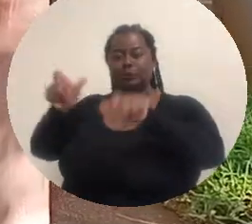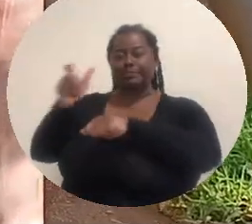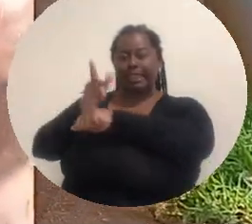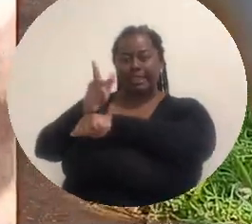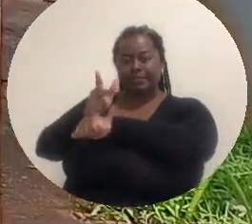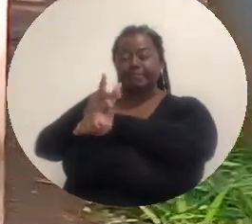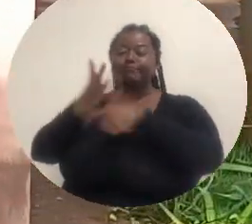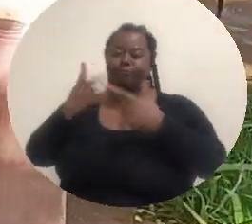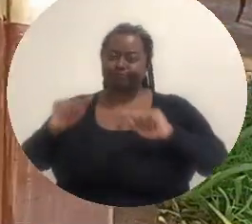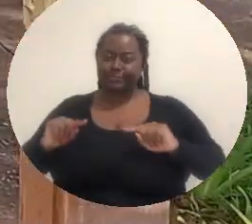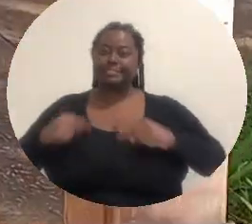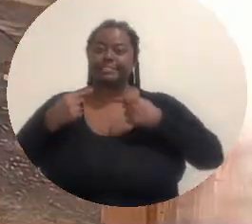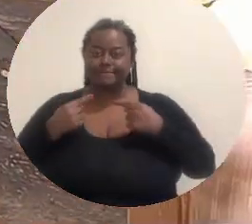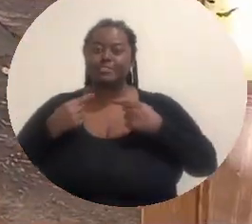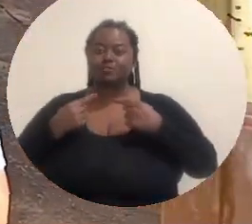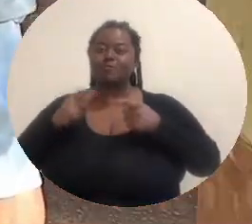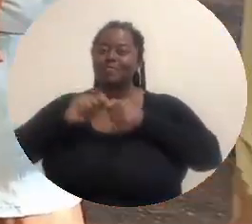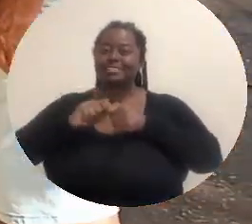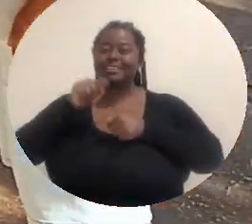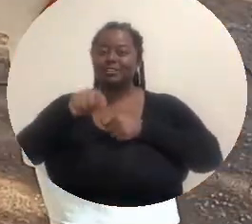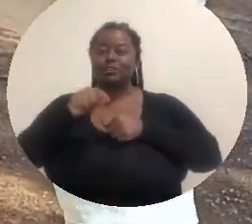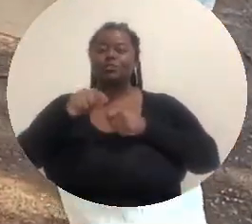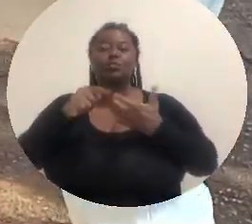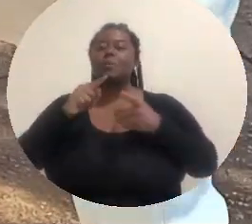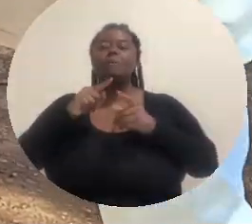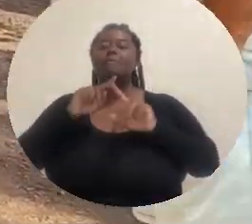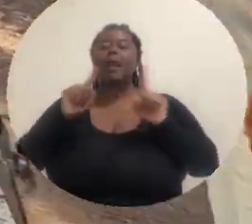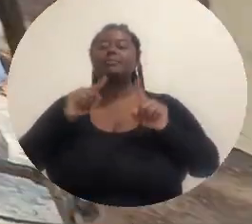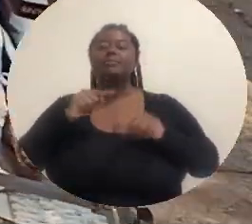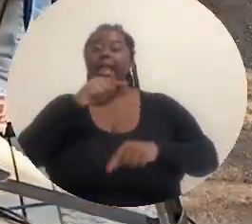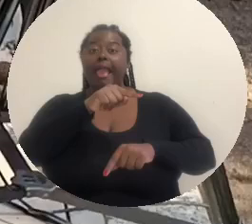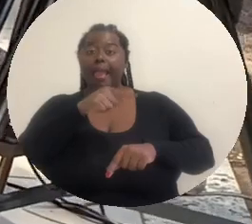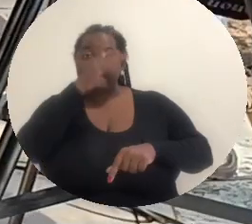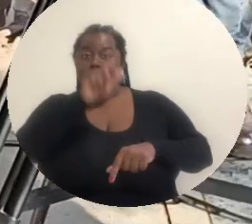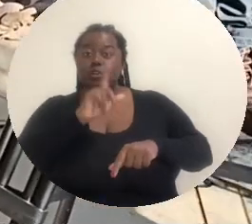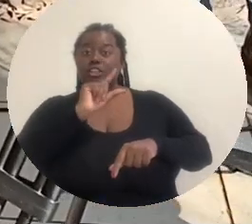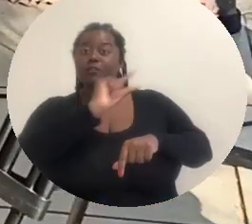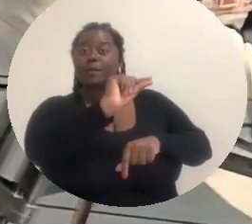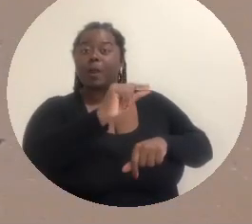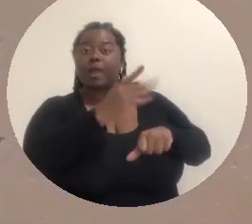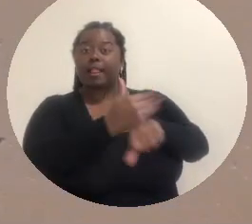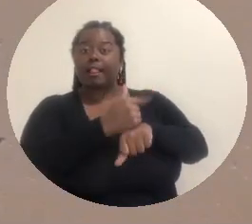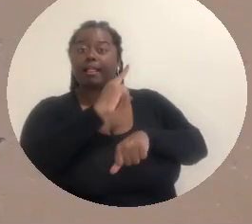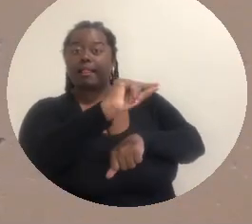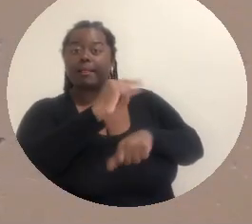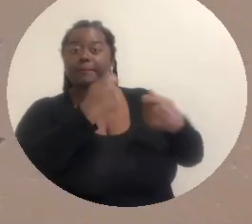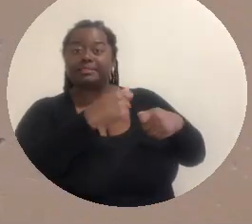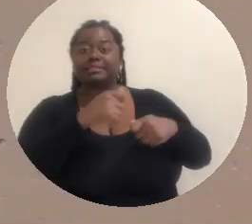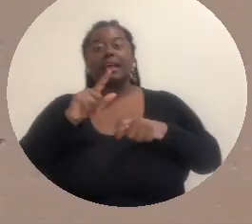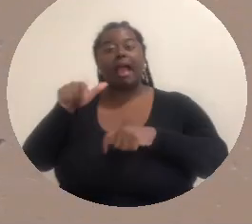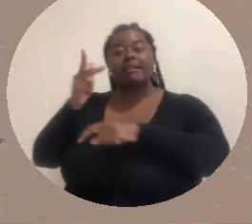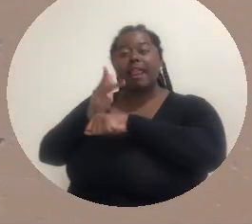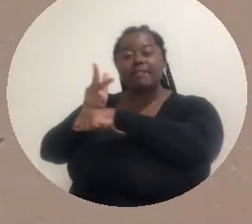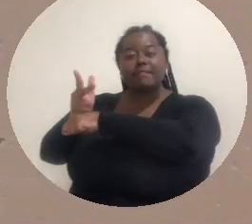foi bem desafiador, assim, por assim dizer, fazer isso sem dar pra perceber que essa pessoa não tava ali. Mas no final deu tudo certo, deu